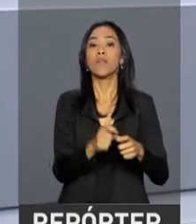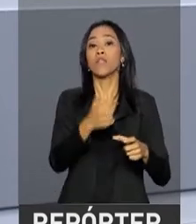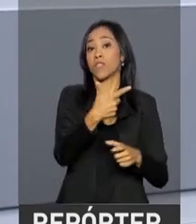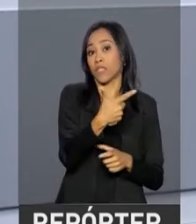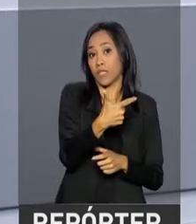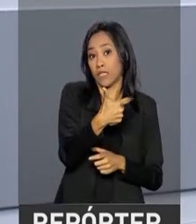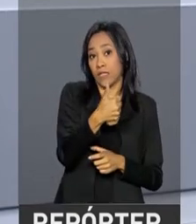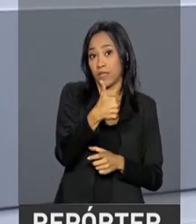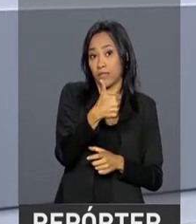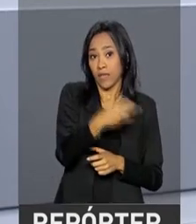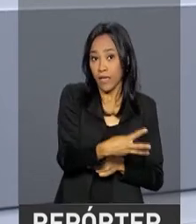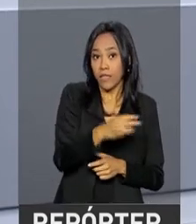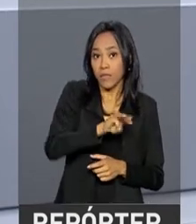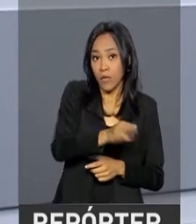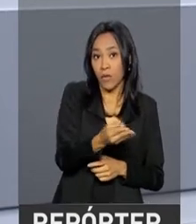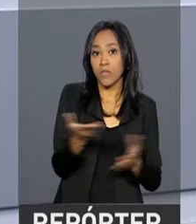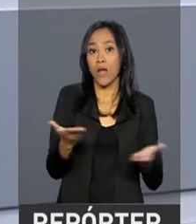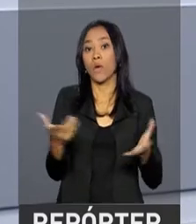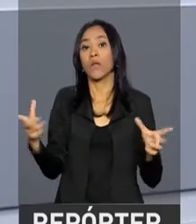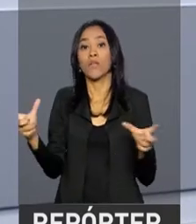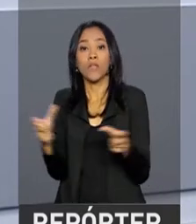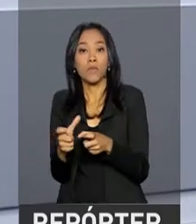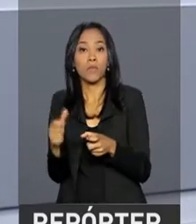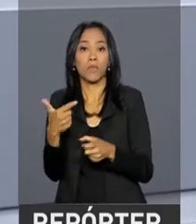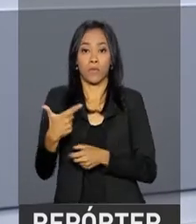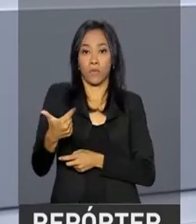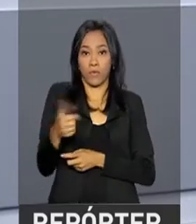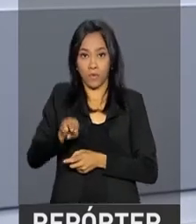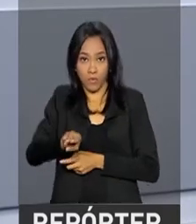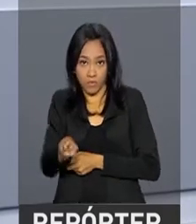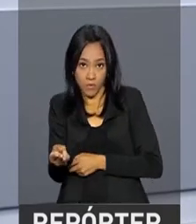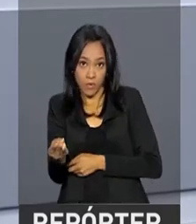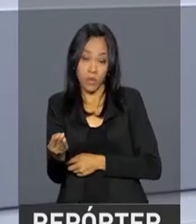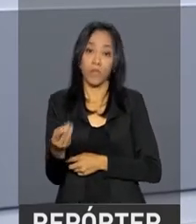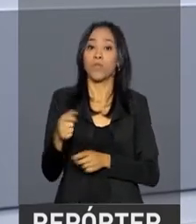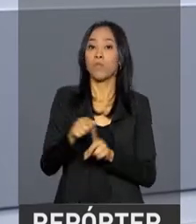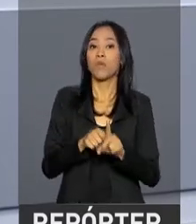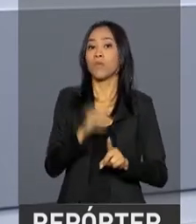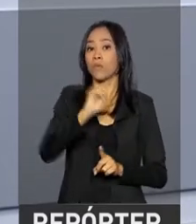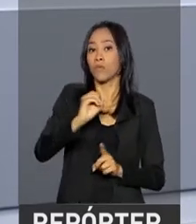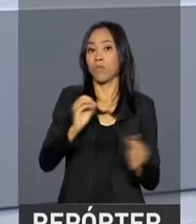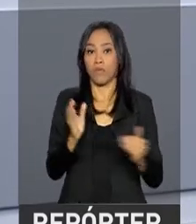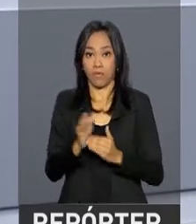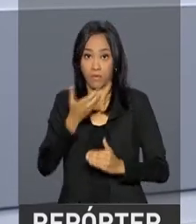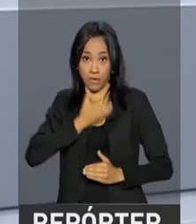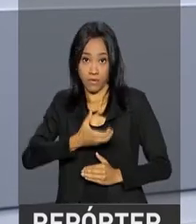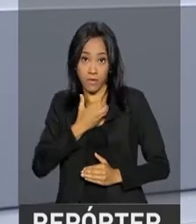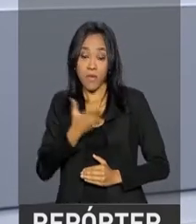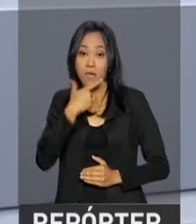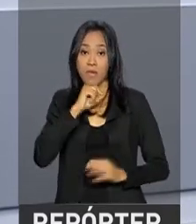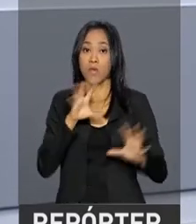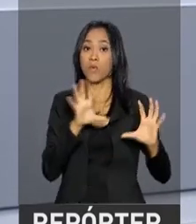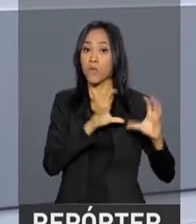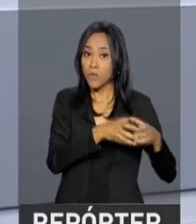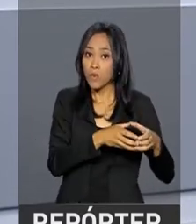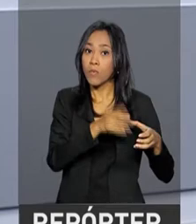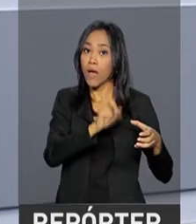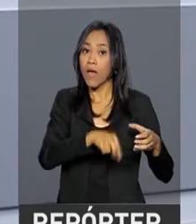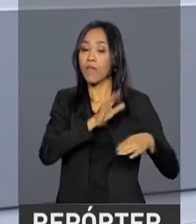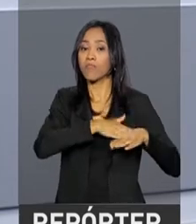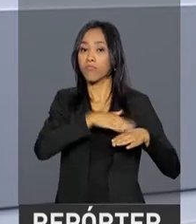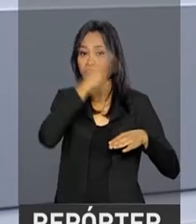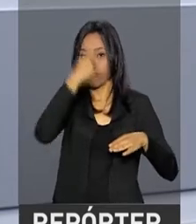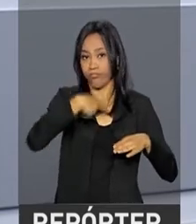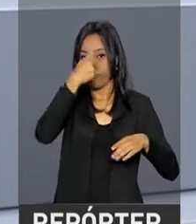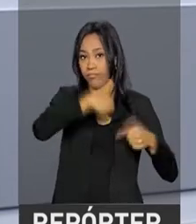12 milhões e 300 mil de outubro a dezembro. Os grupos que registraram crescimento no emprego são os de trabalhadores por conta